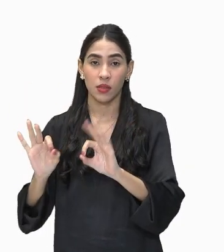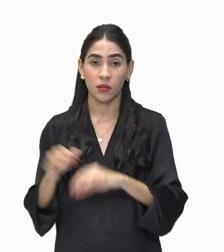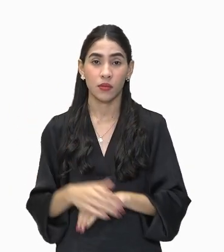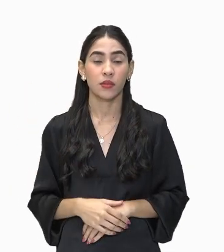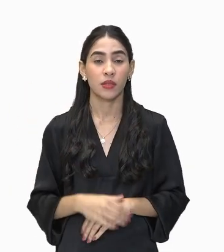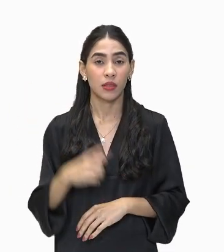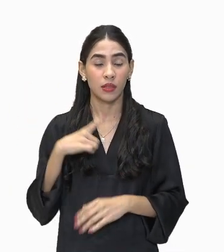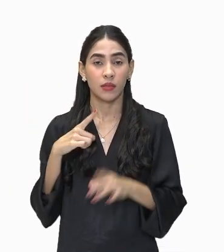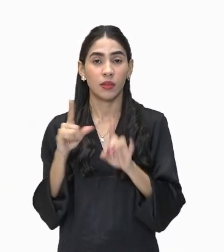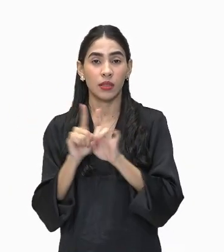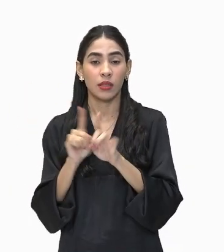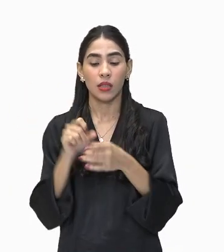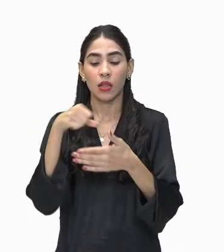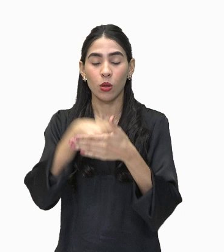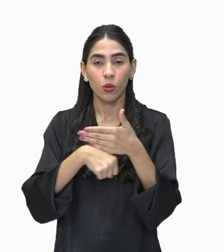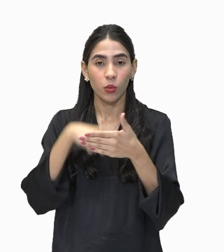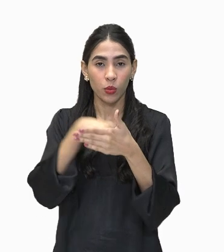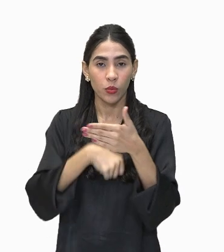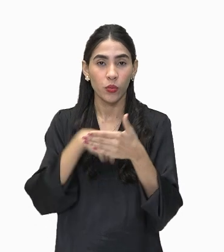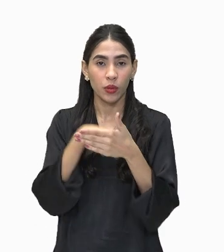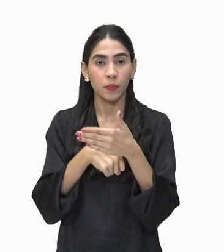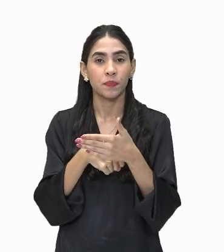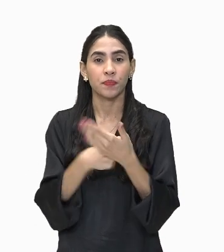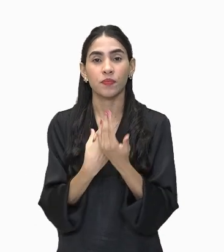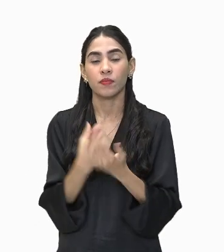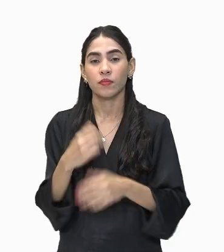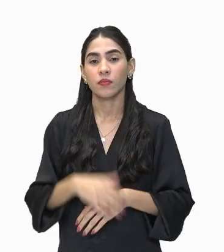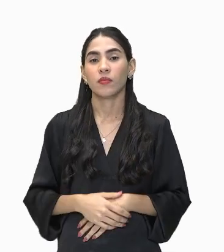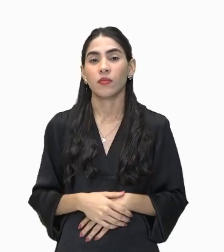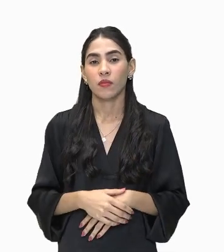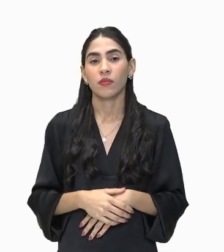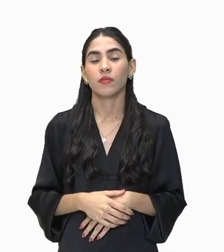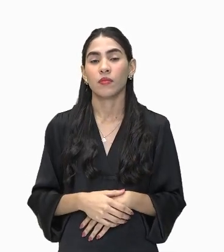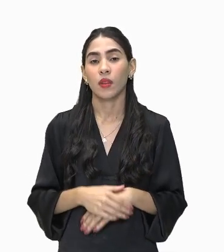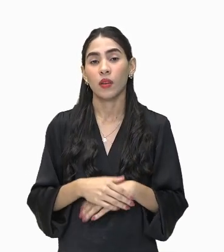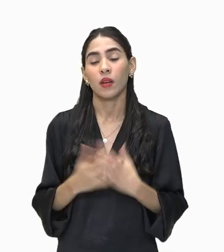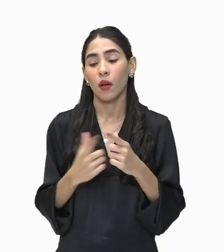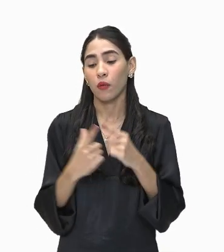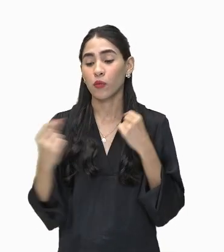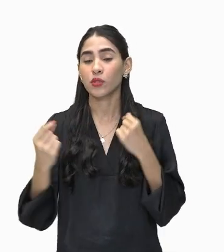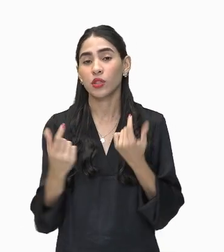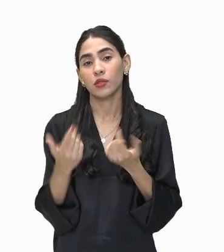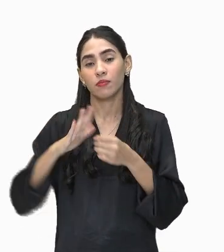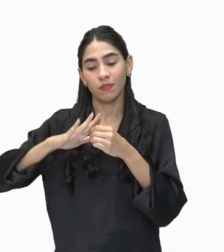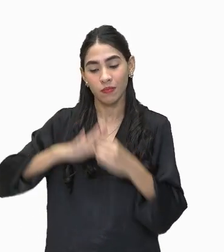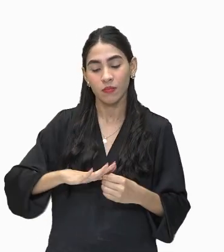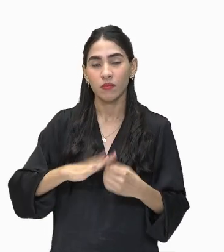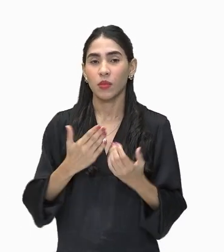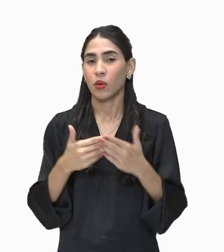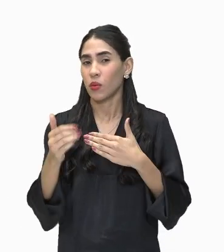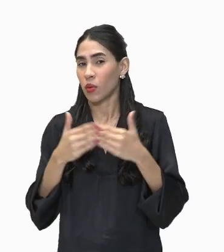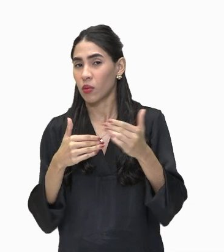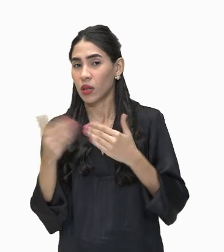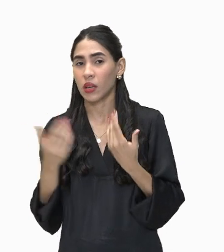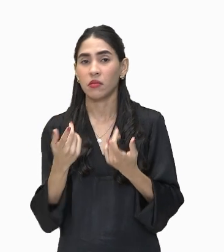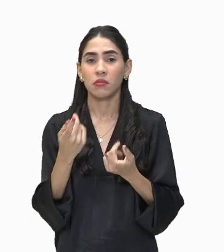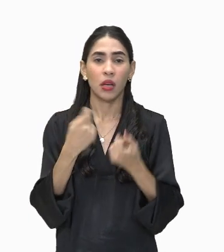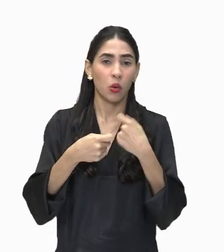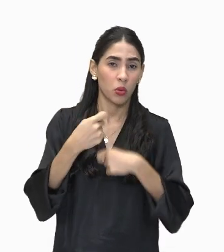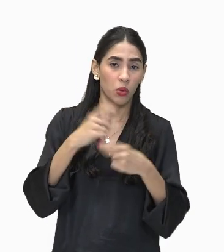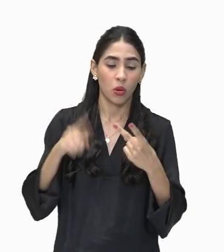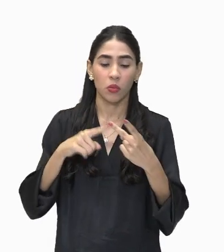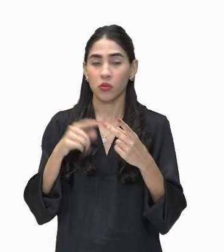que luta, para sair de uma situação de opressão, seja ela qual for, econômica,